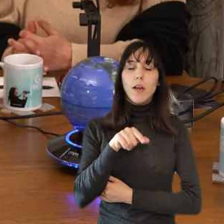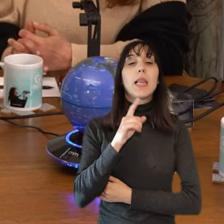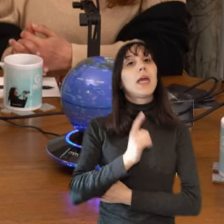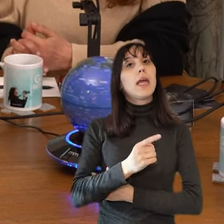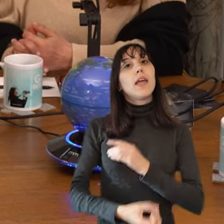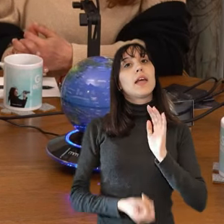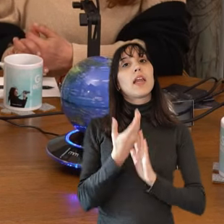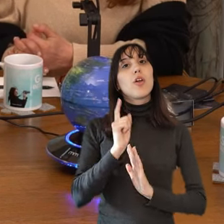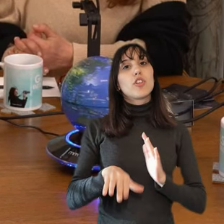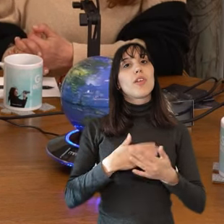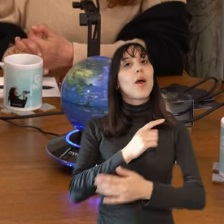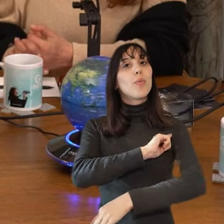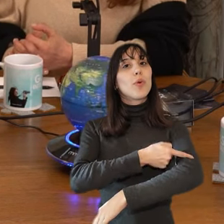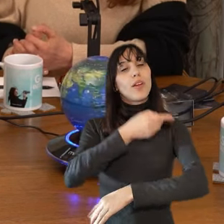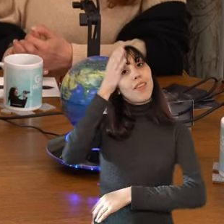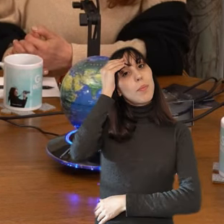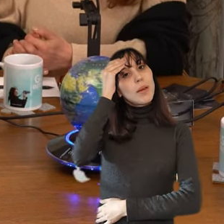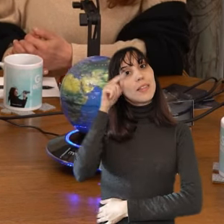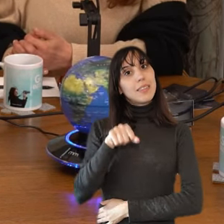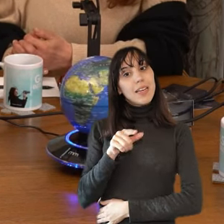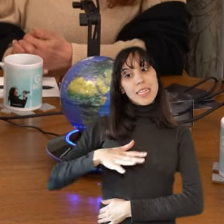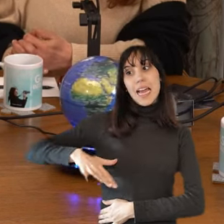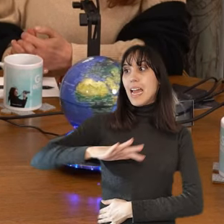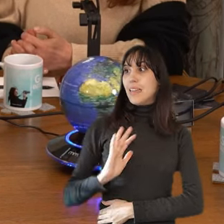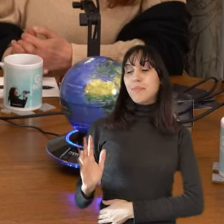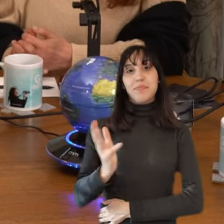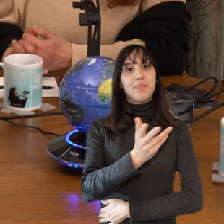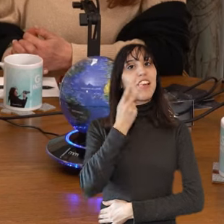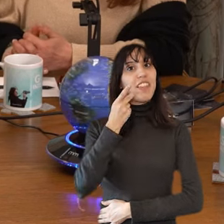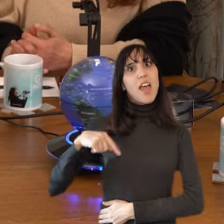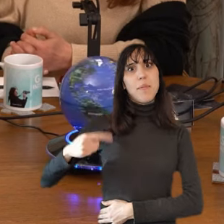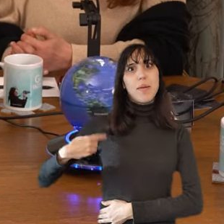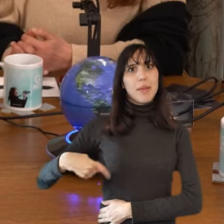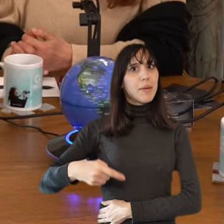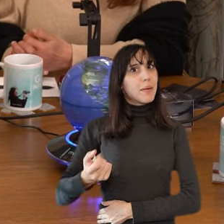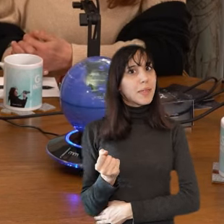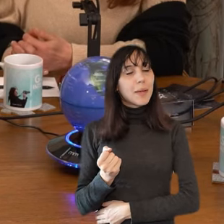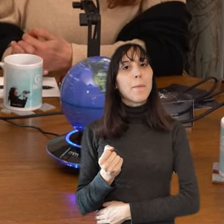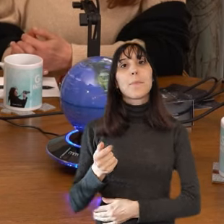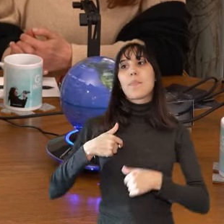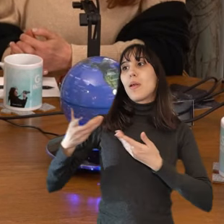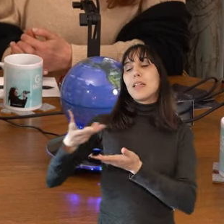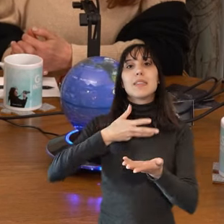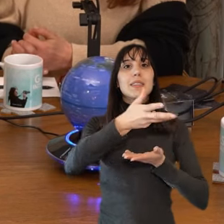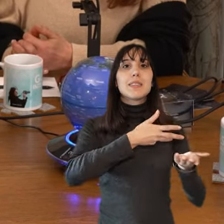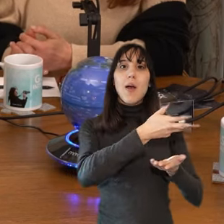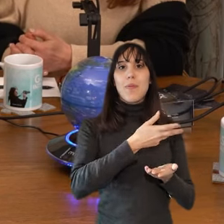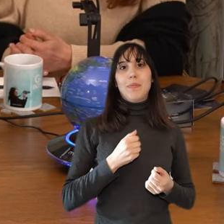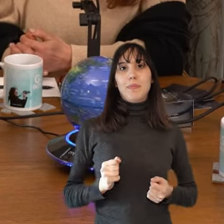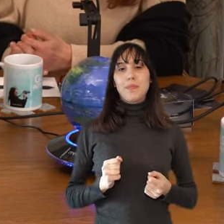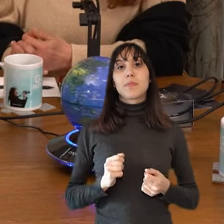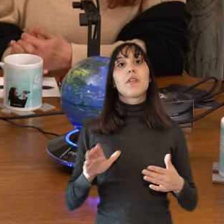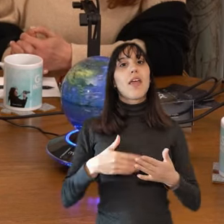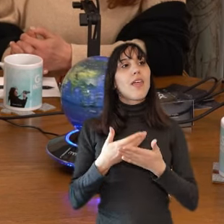realmente criar esse potencial de aprendizagem na nossa na nossa vida não é no nosso dia a dia nas nossas relações mais próximas E